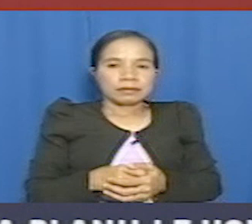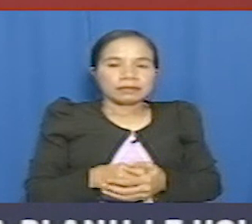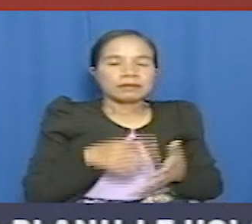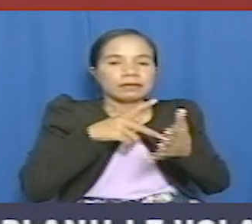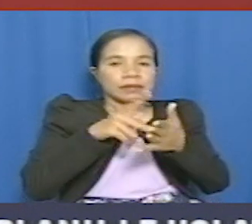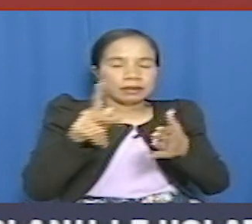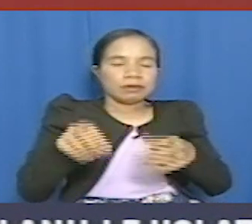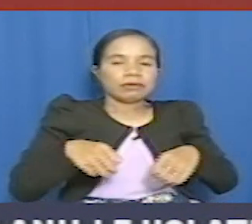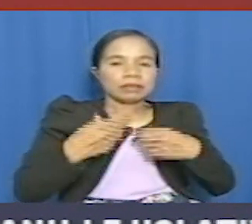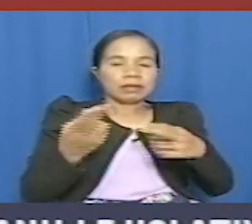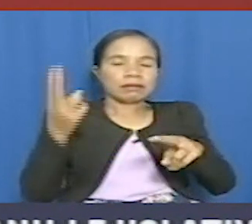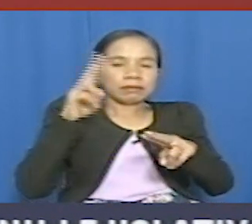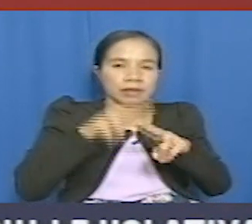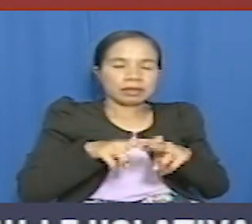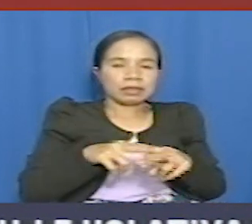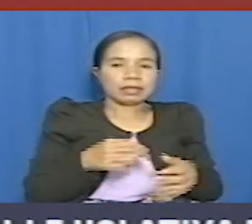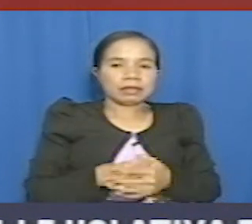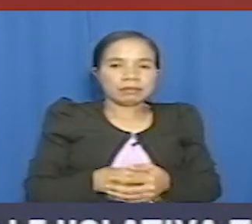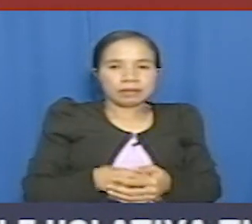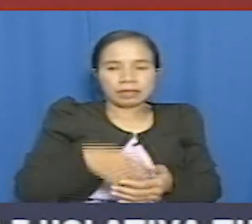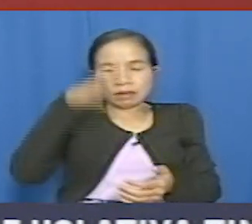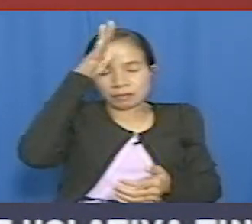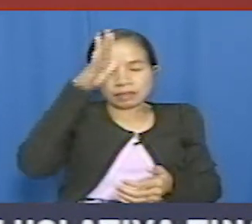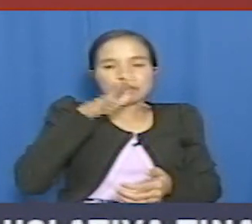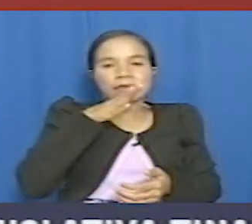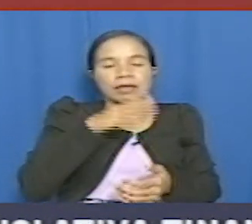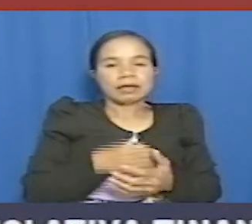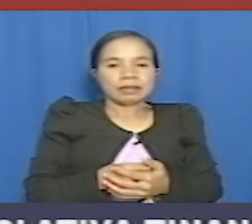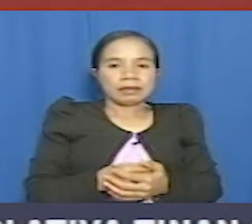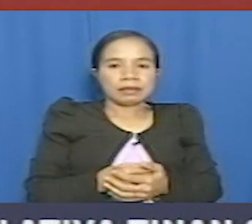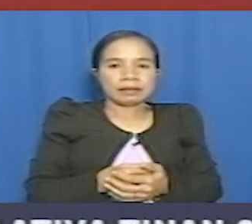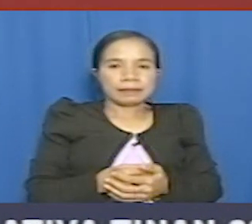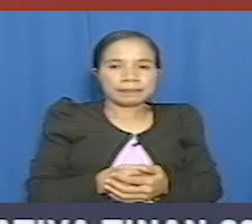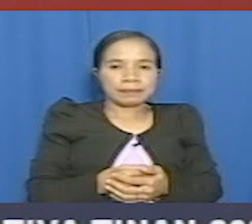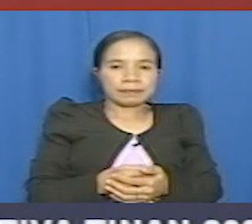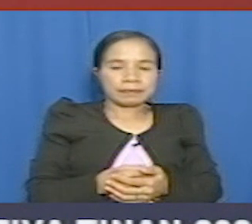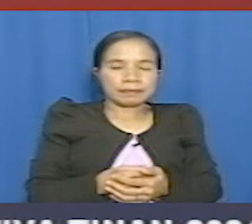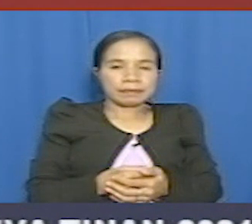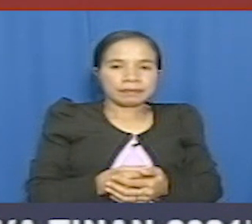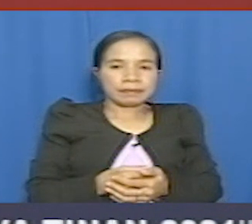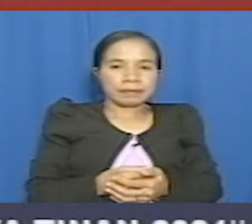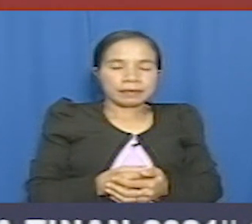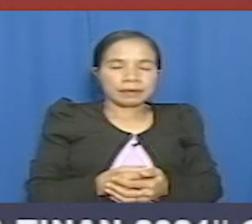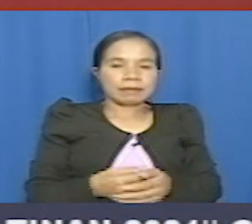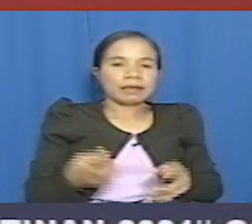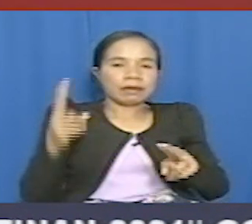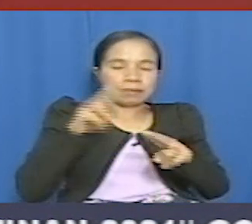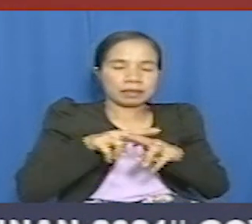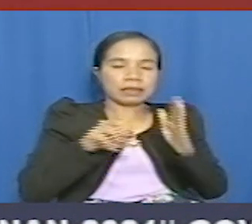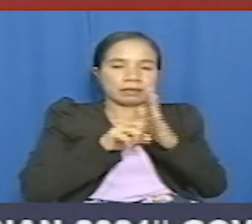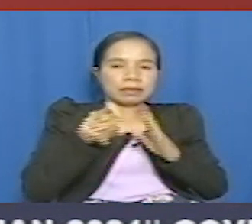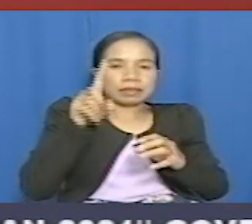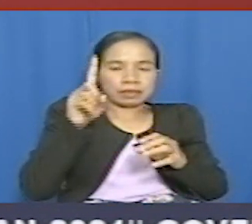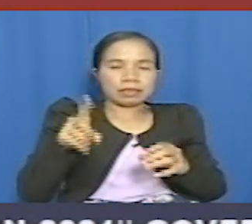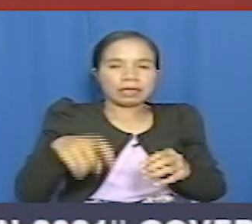ga atu hanusak atu amen tam ni inang aman ni kapasidade hamenus tamba iha semester ida ni la betida ko de nem sam sente contente